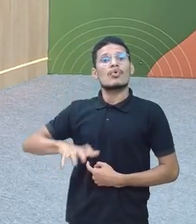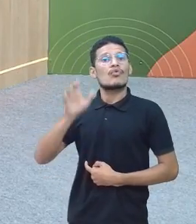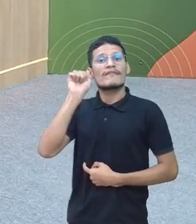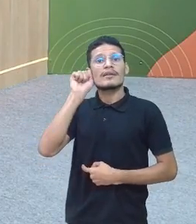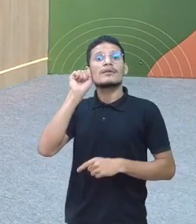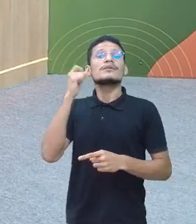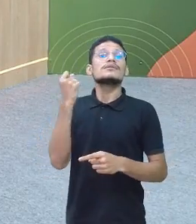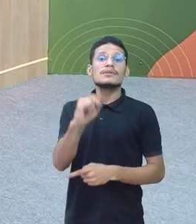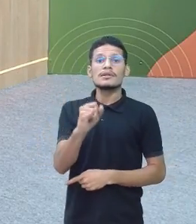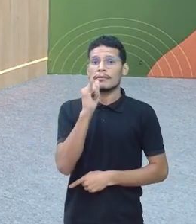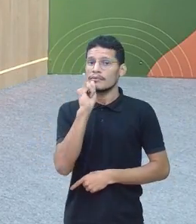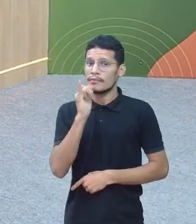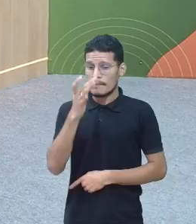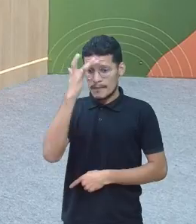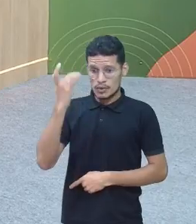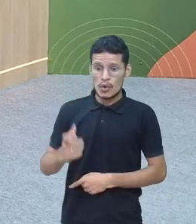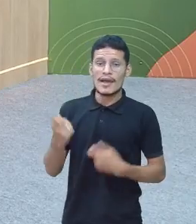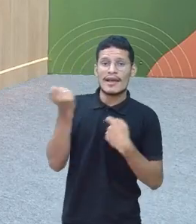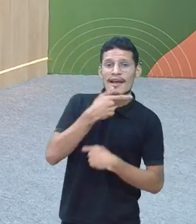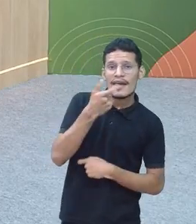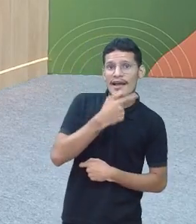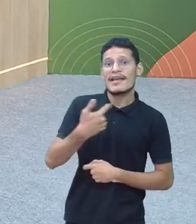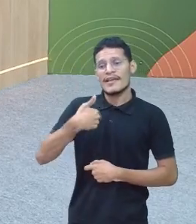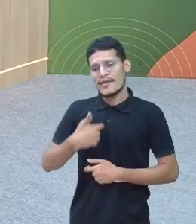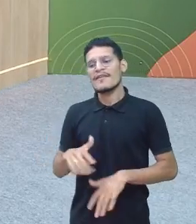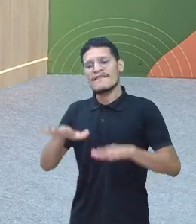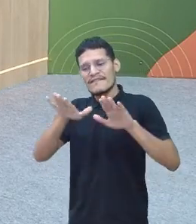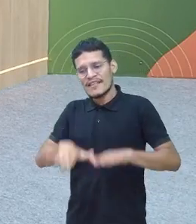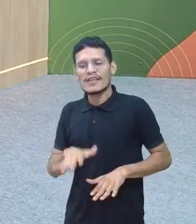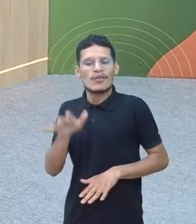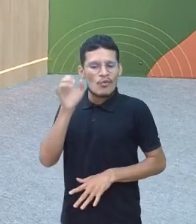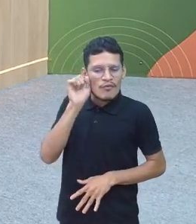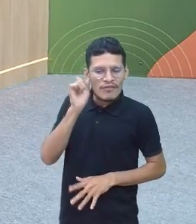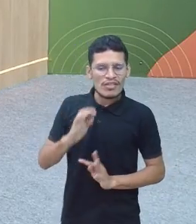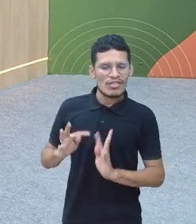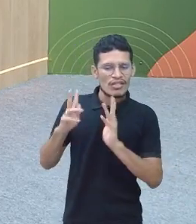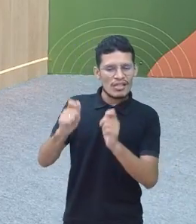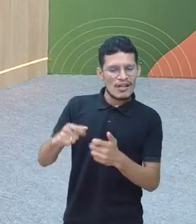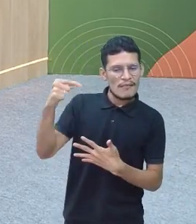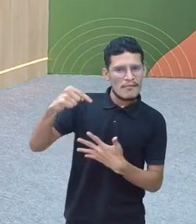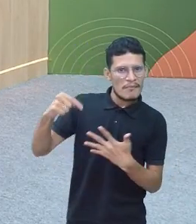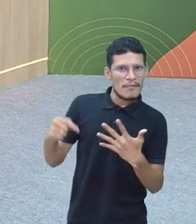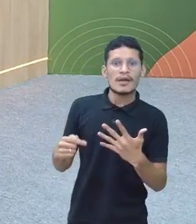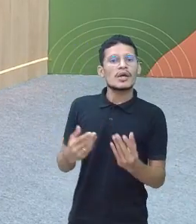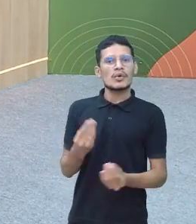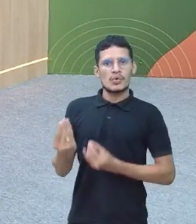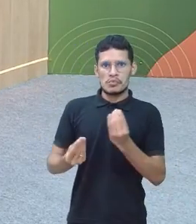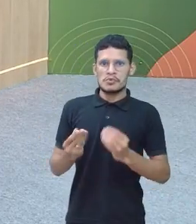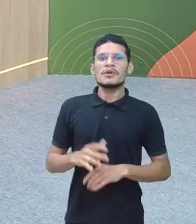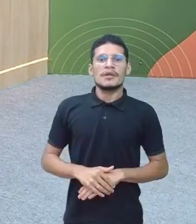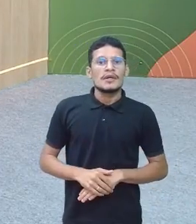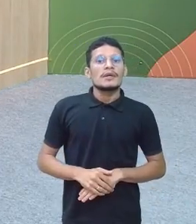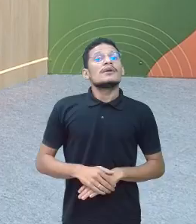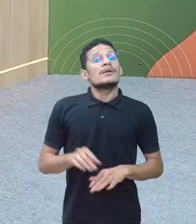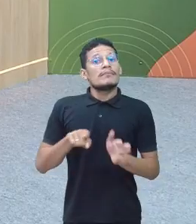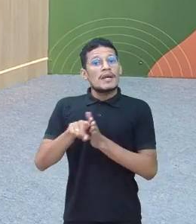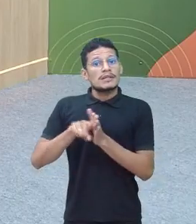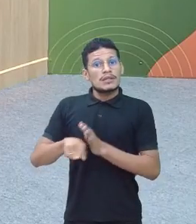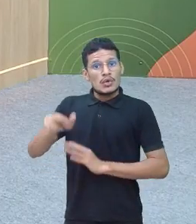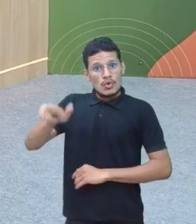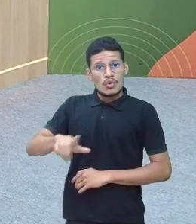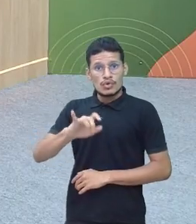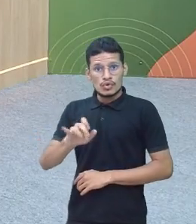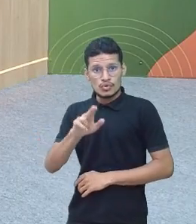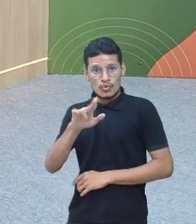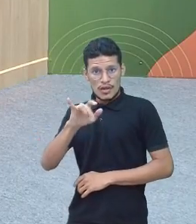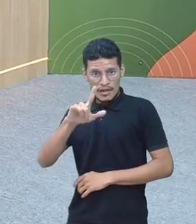alguém é engraçado eu faço questão de ficar ali escutando o que essa pessoa tem a dizer? Então, esse pesquisador, o Julian